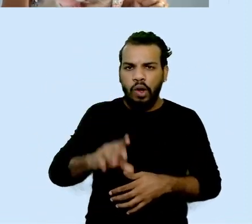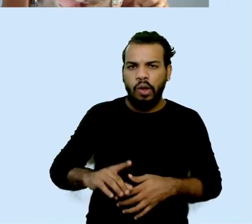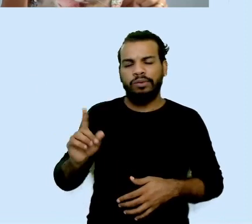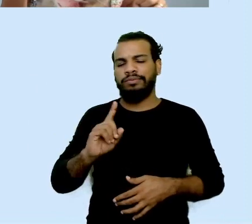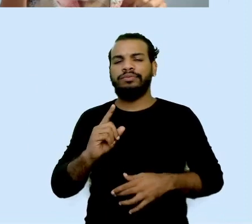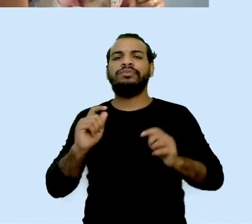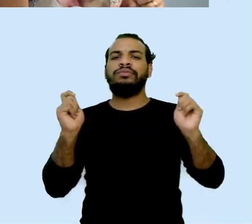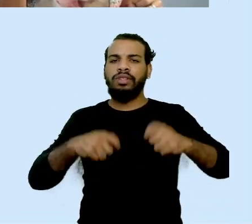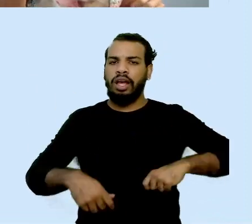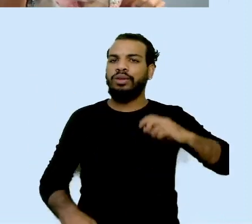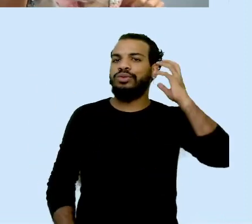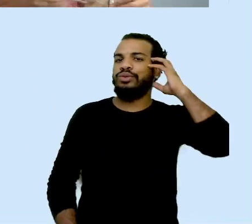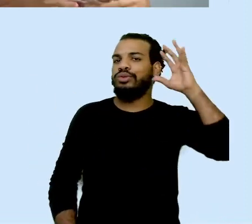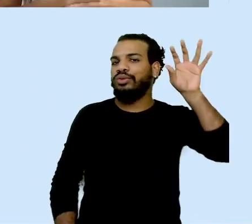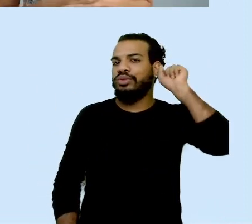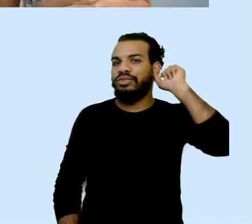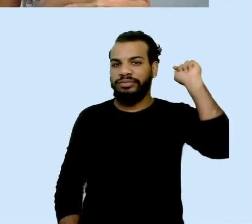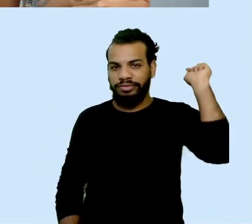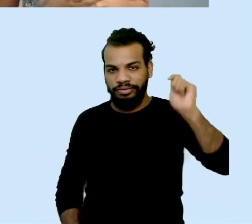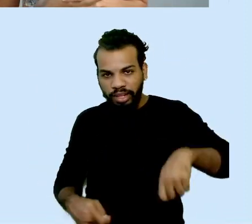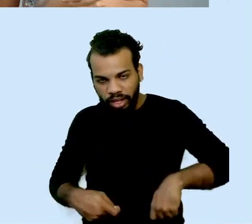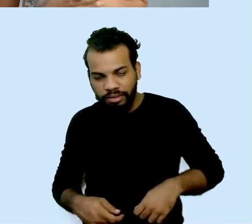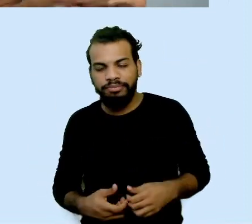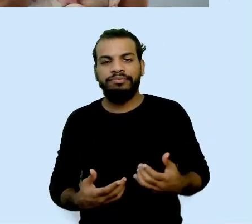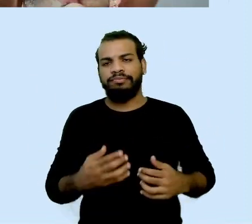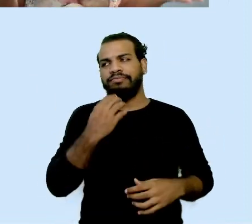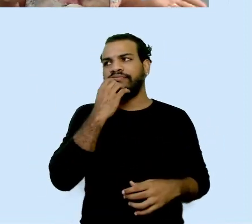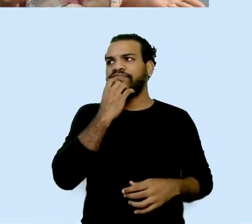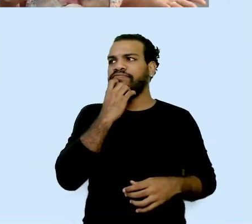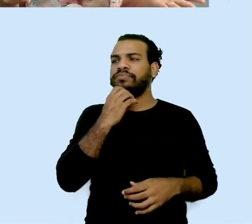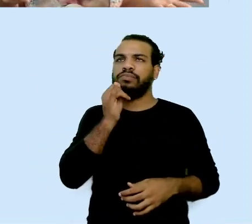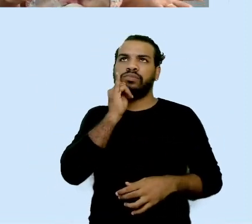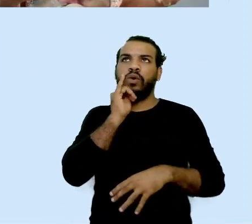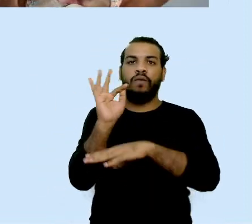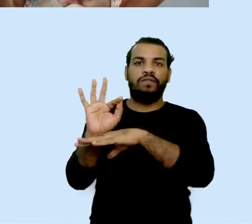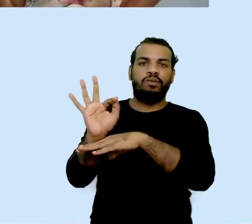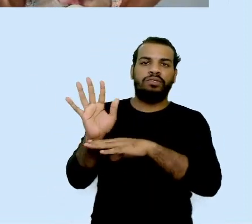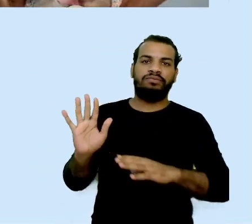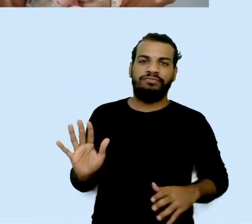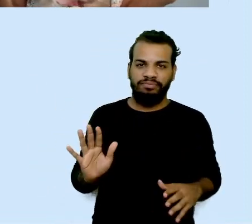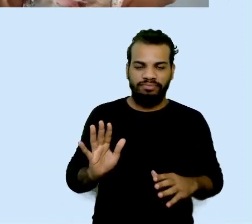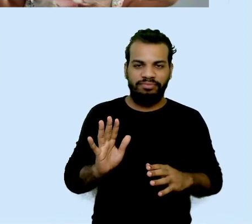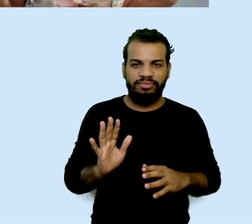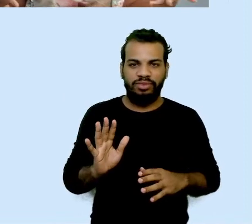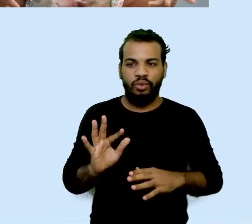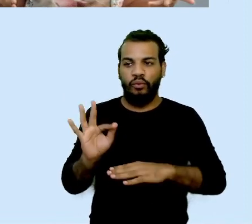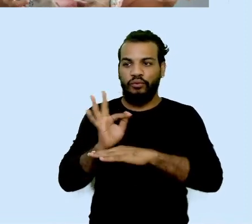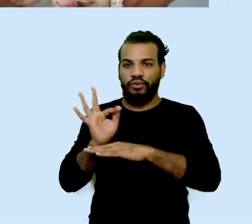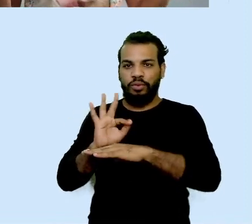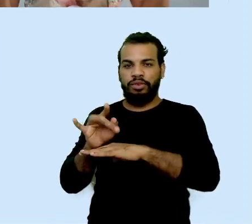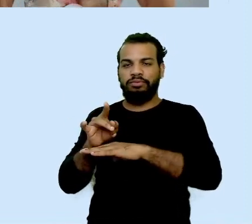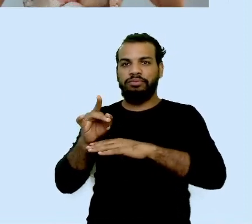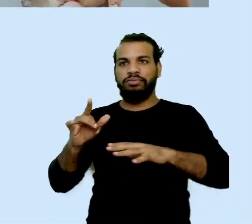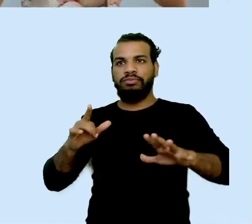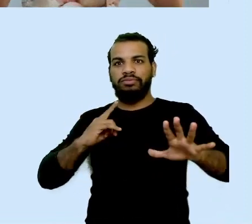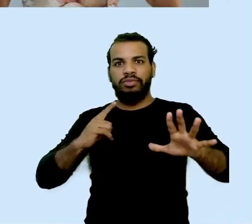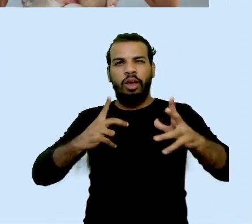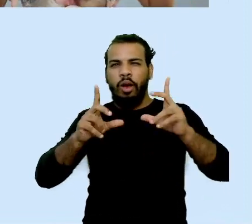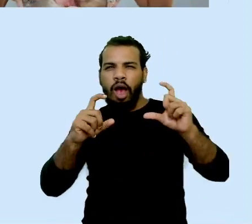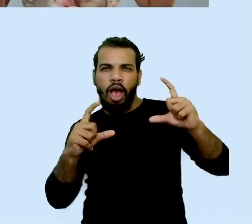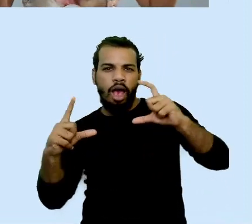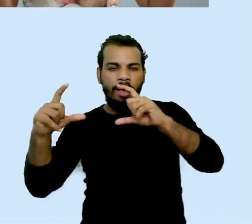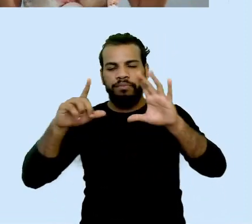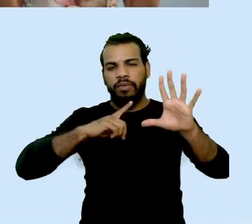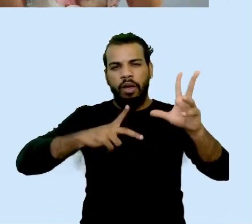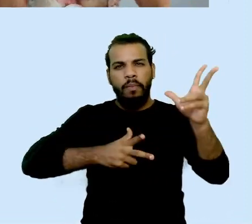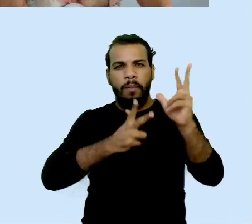som. Quer ver um exemplo? Quando a gente fala, por exemplo, de um filme. Aqueles filmes de ficção científica, que tem muita computação